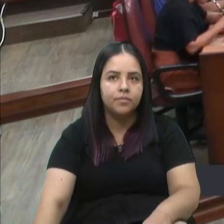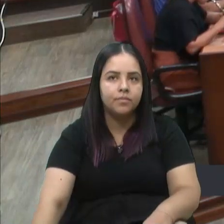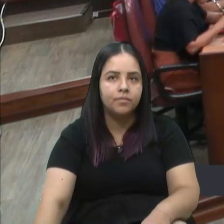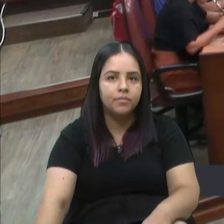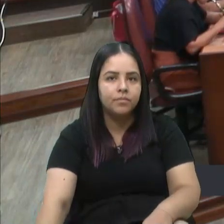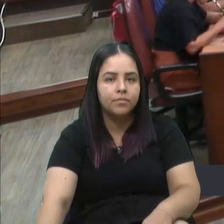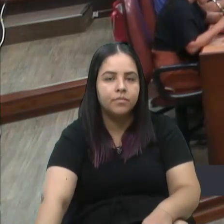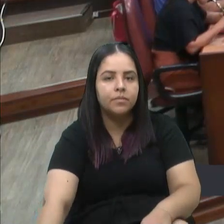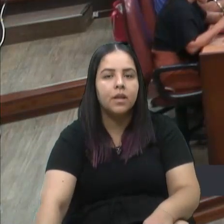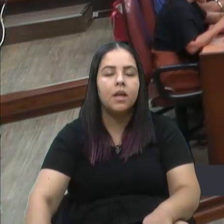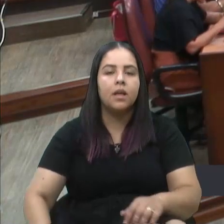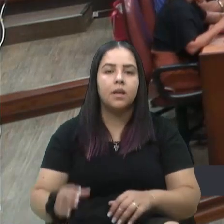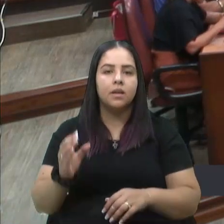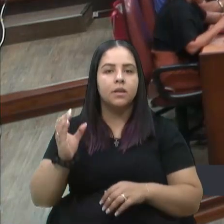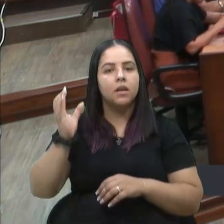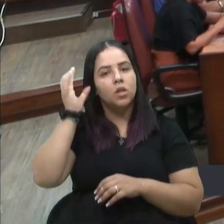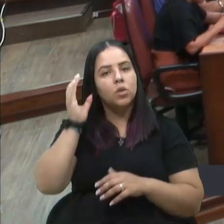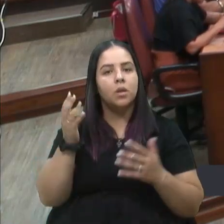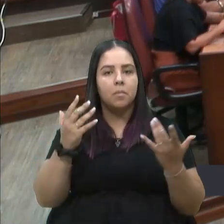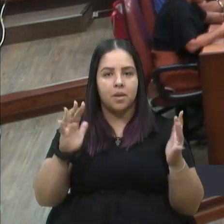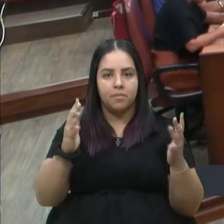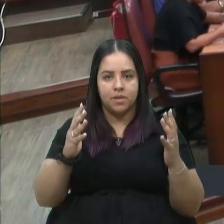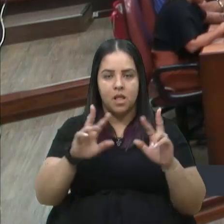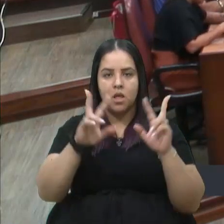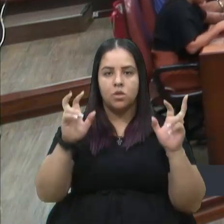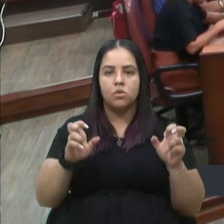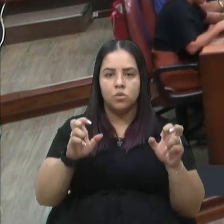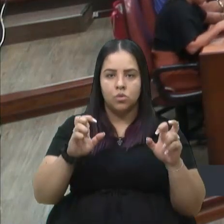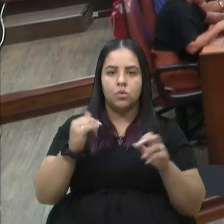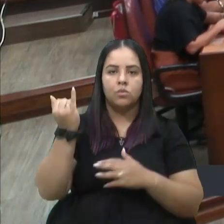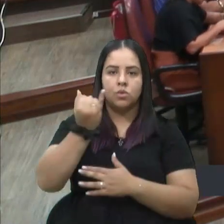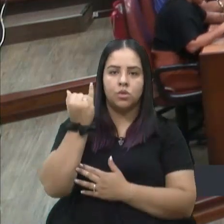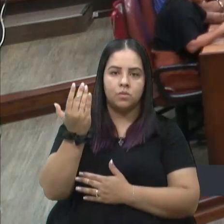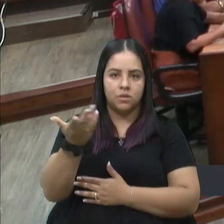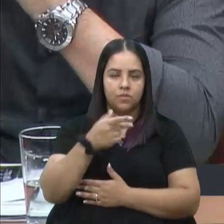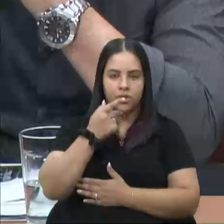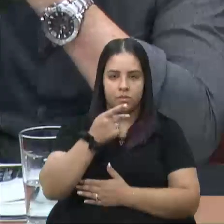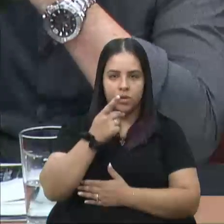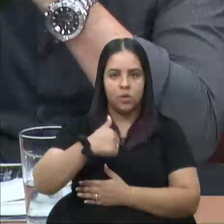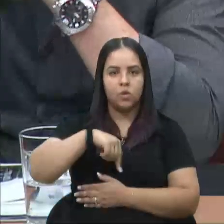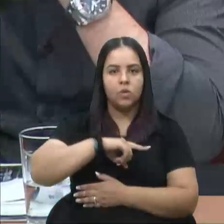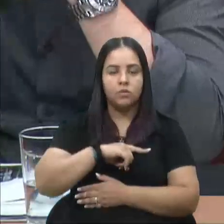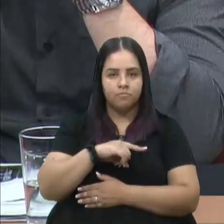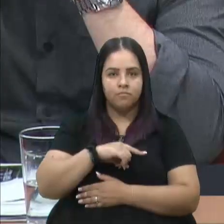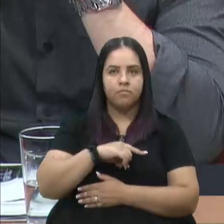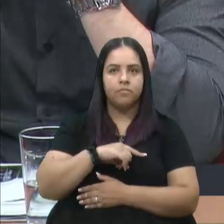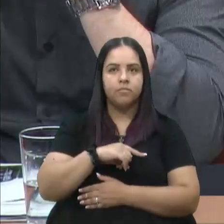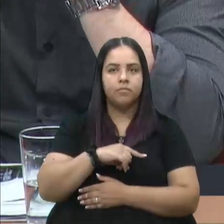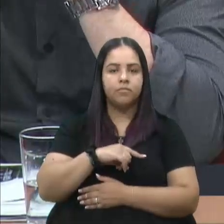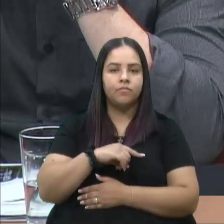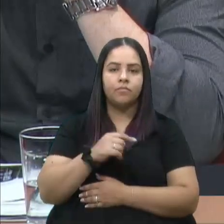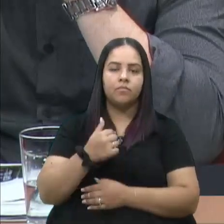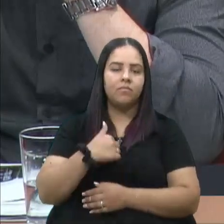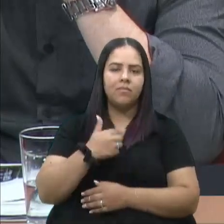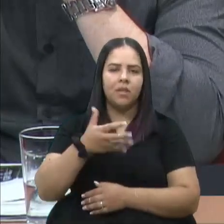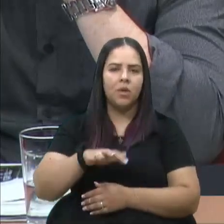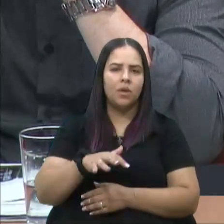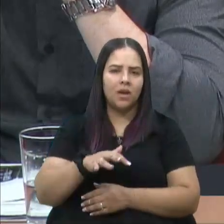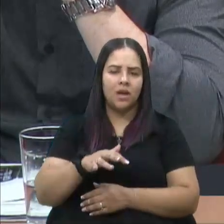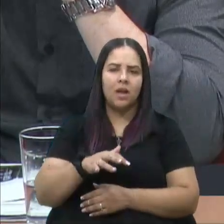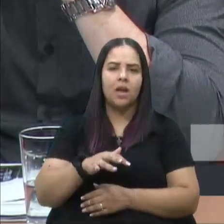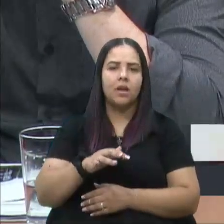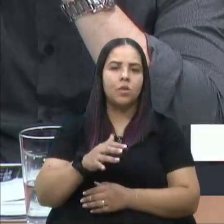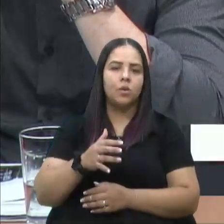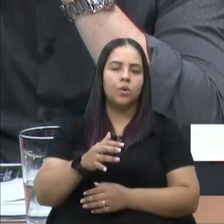aí pela pauta importante que o senhor está trazendo hoje aqui à nossa casa. E eu não quero aqui fazer uma